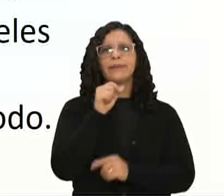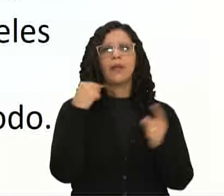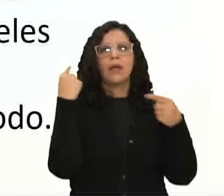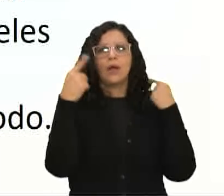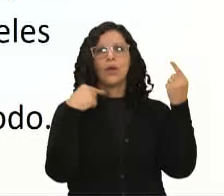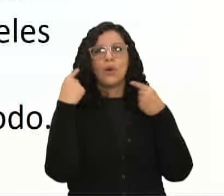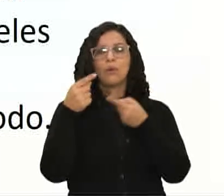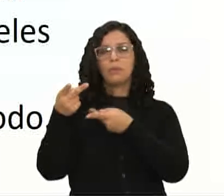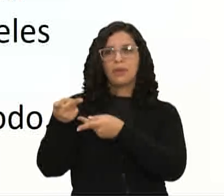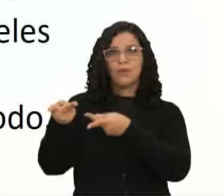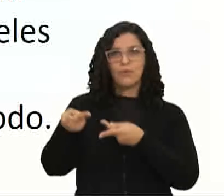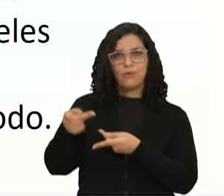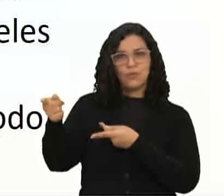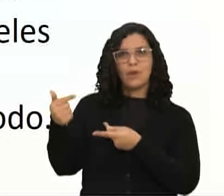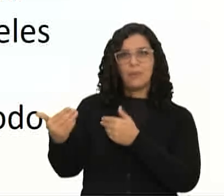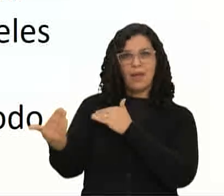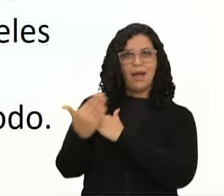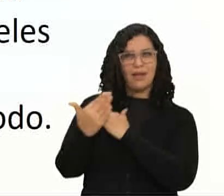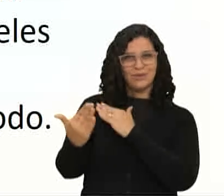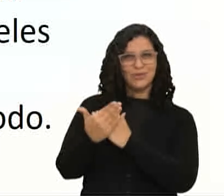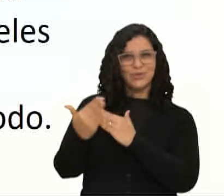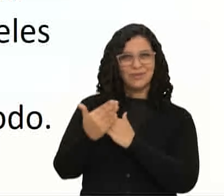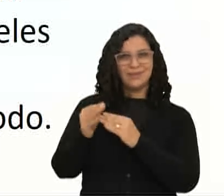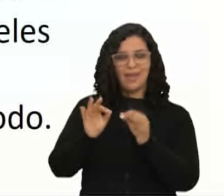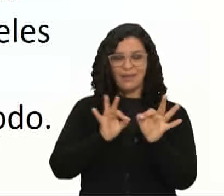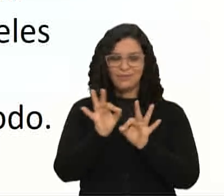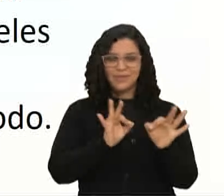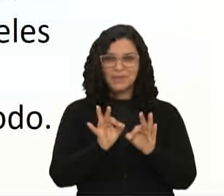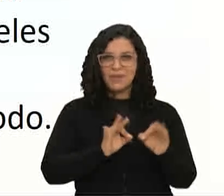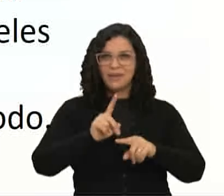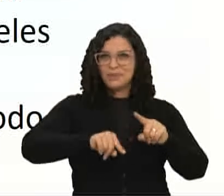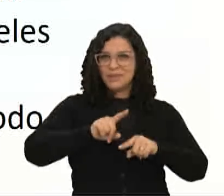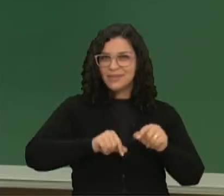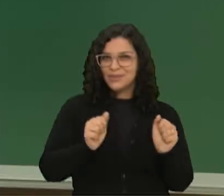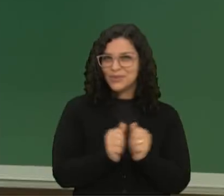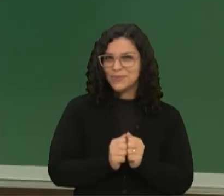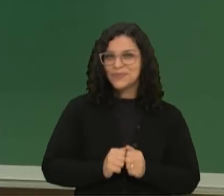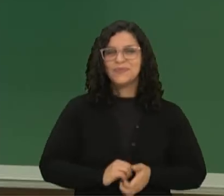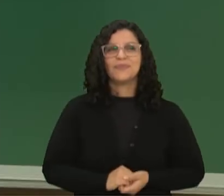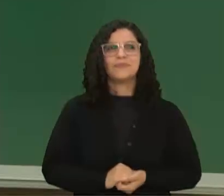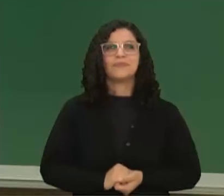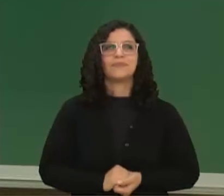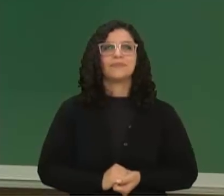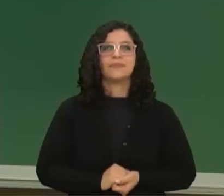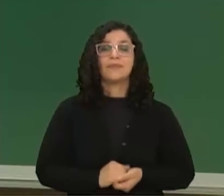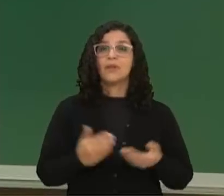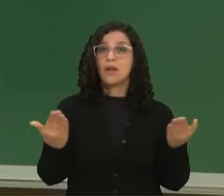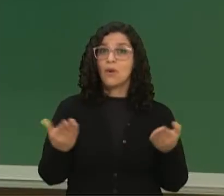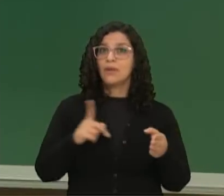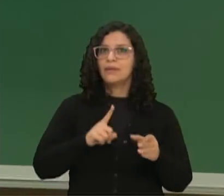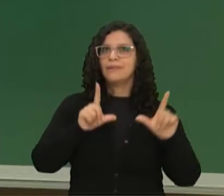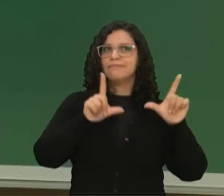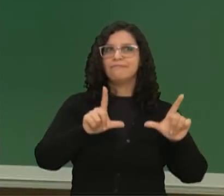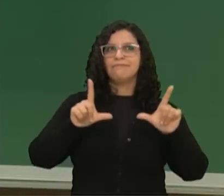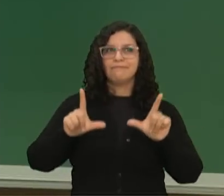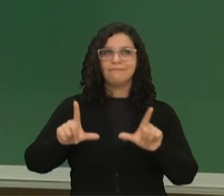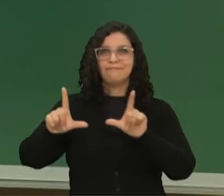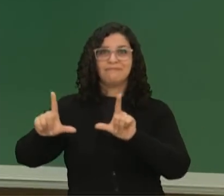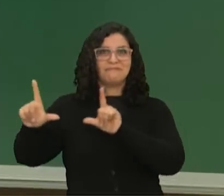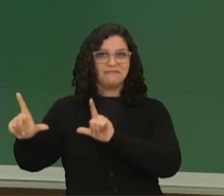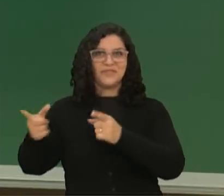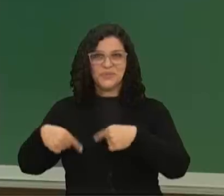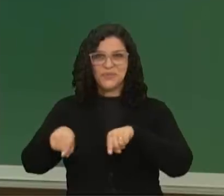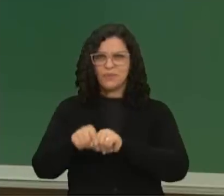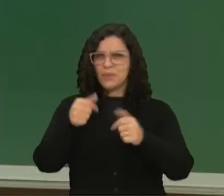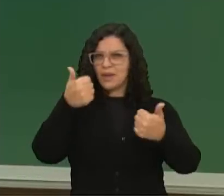de ter convidado ele para participar ali dessa atividade com ela. Temos mais uma tirinha agora